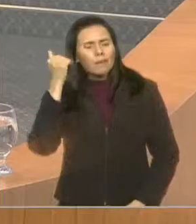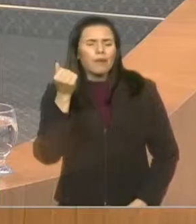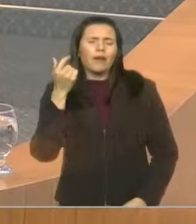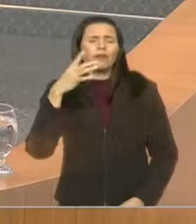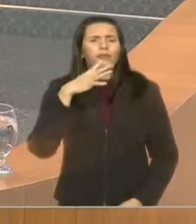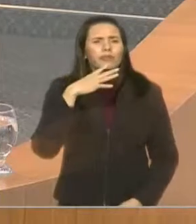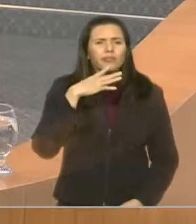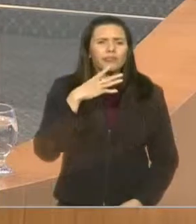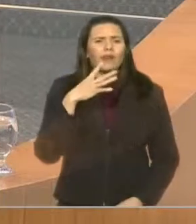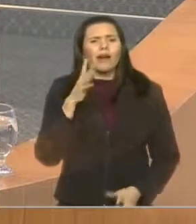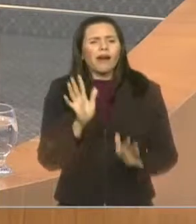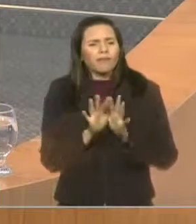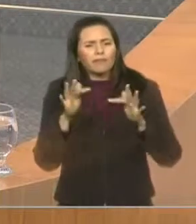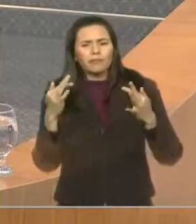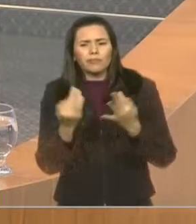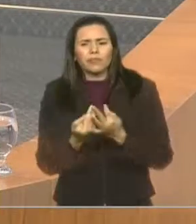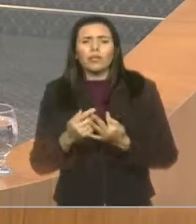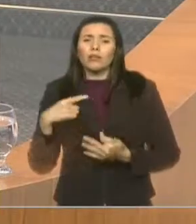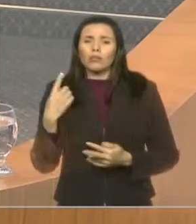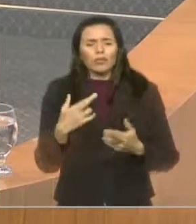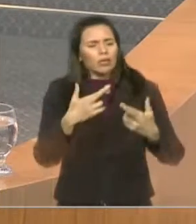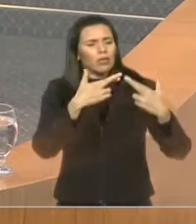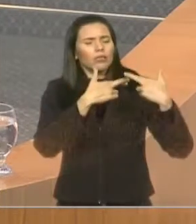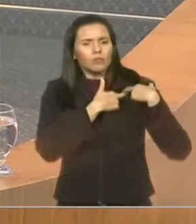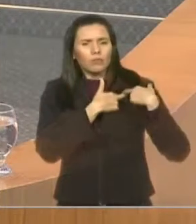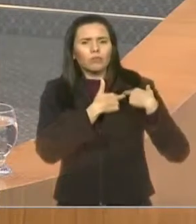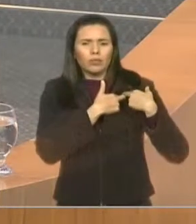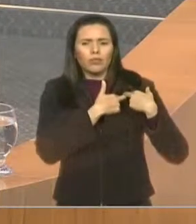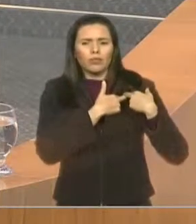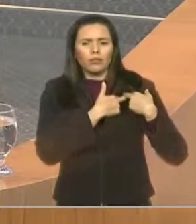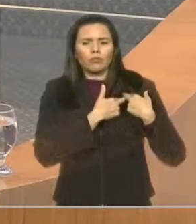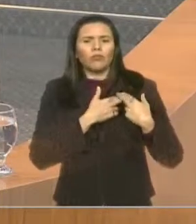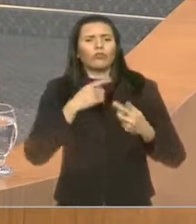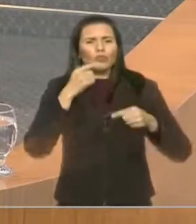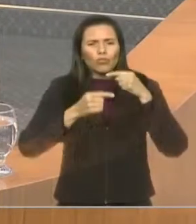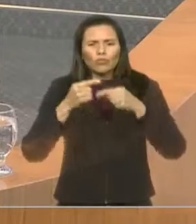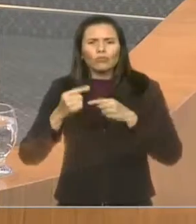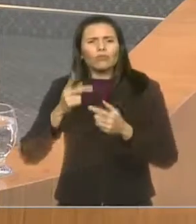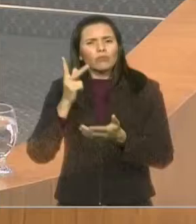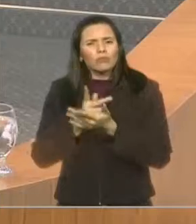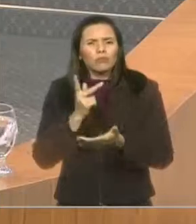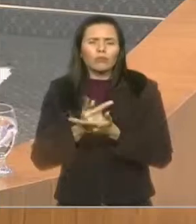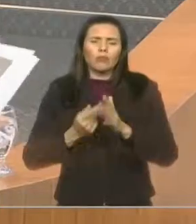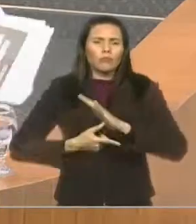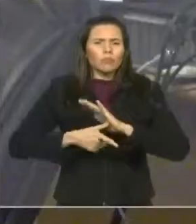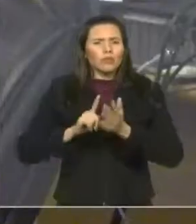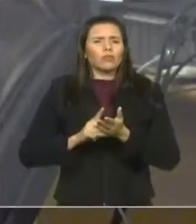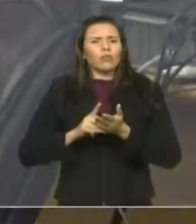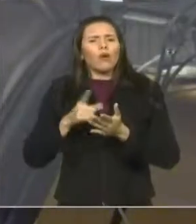casa. A nossa missão aqui é levar o debate, é isso que a gente espera a partir de agora. Muito obrigado, senhor presidente.